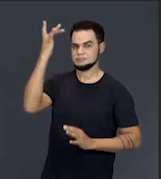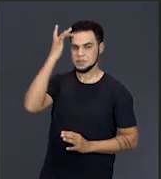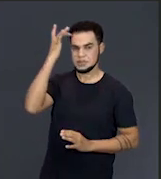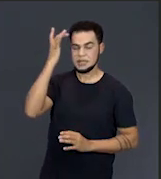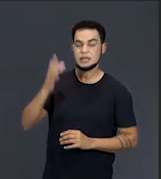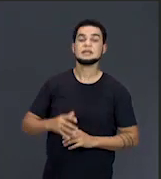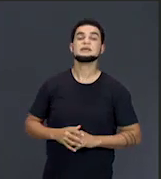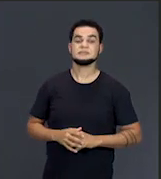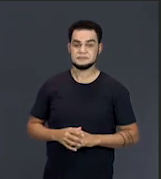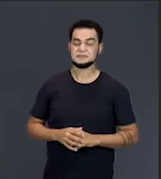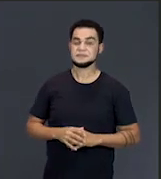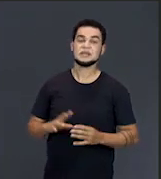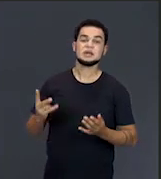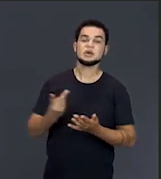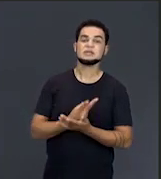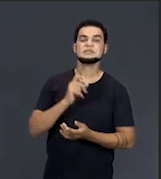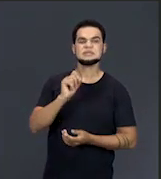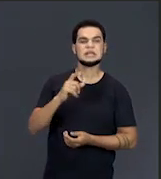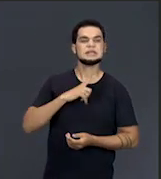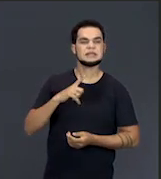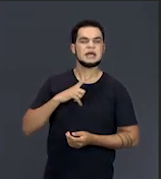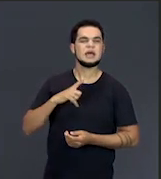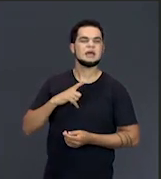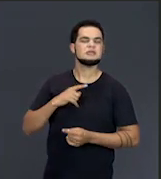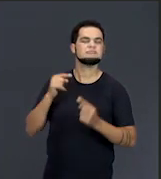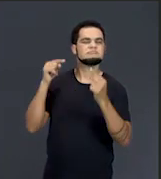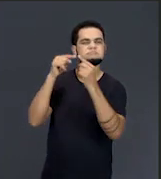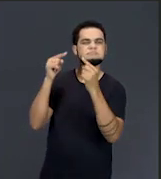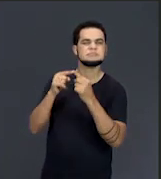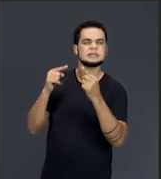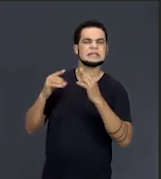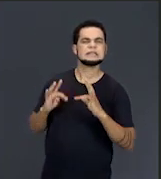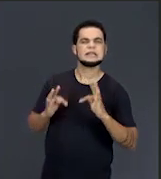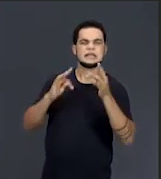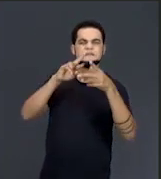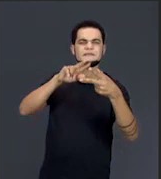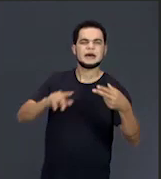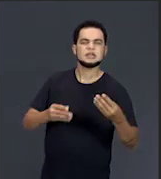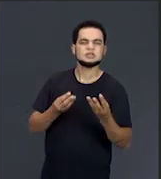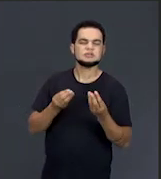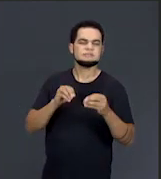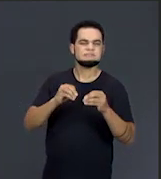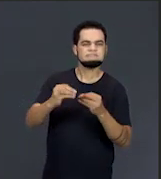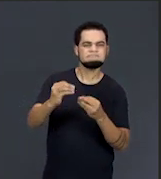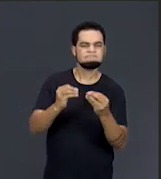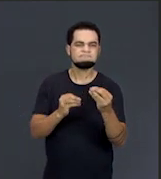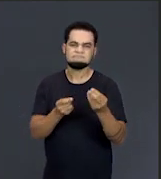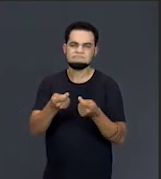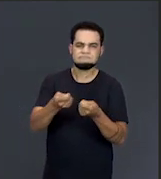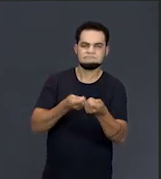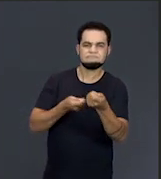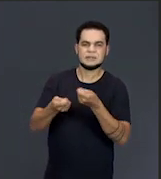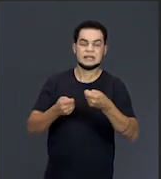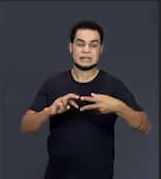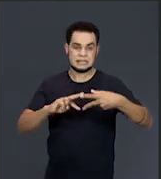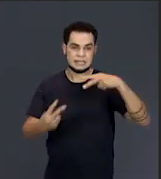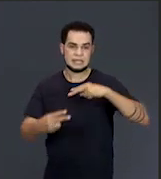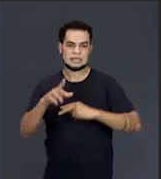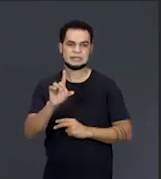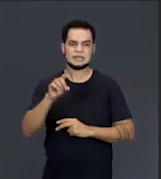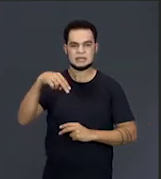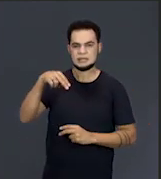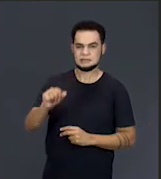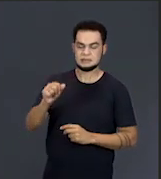vai incluir modernas técnicas de manipulação do DNA e que vai permitir manipular